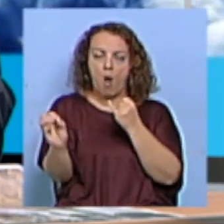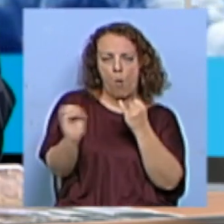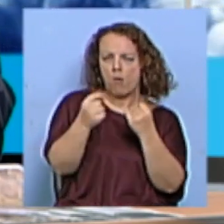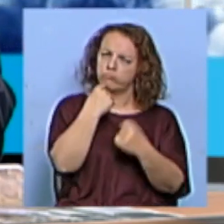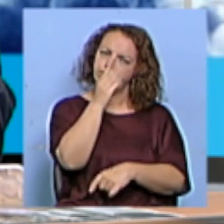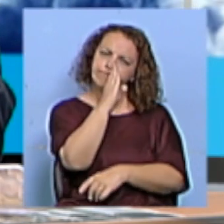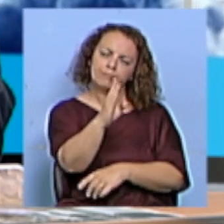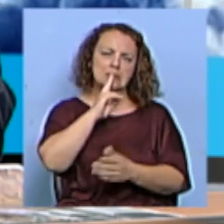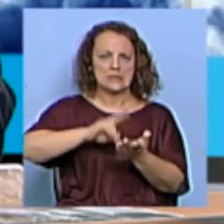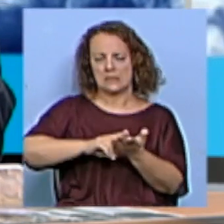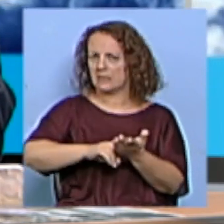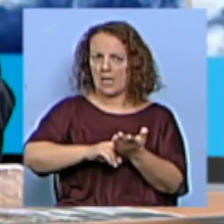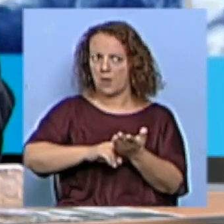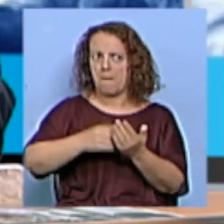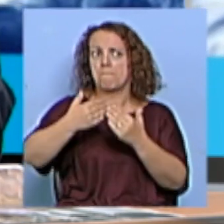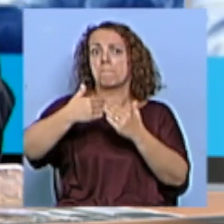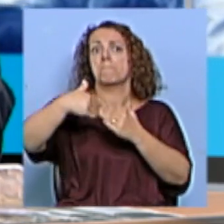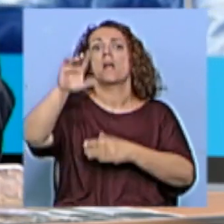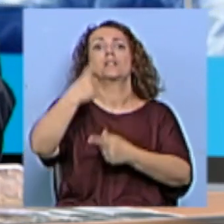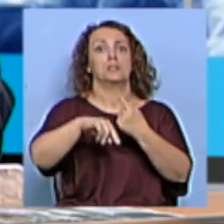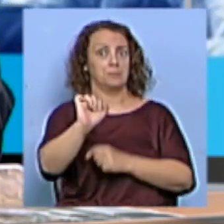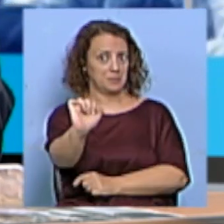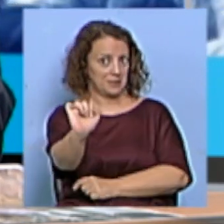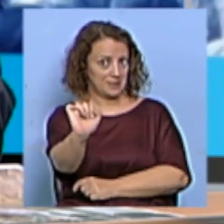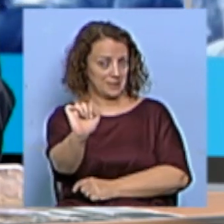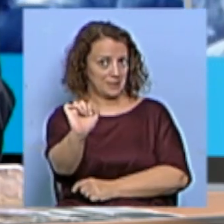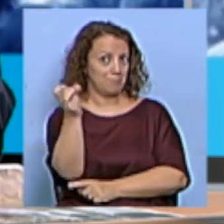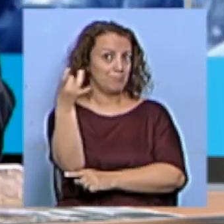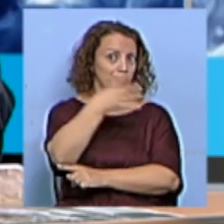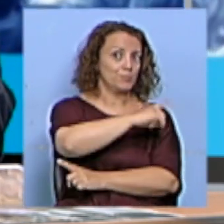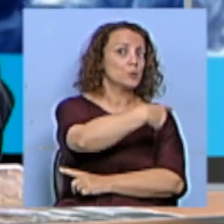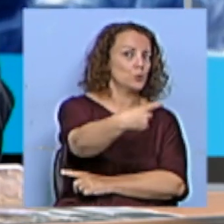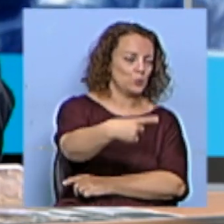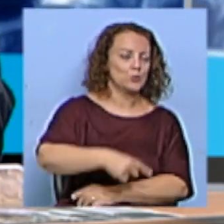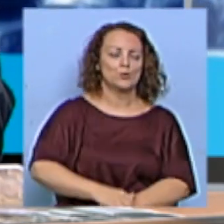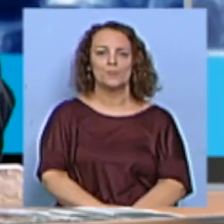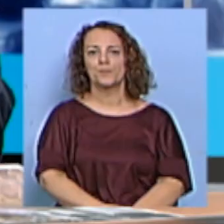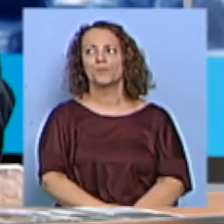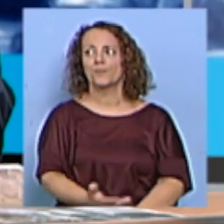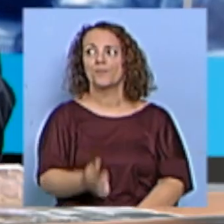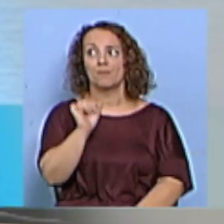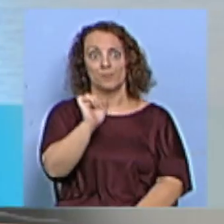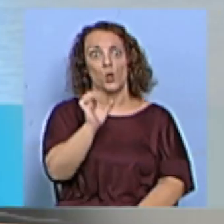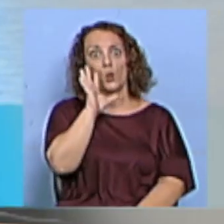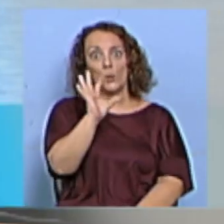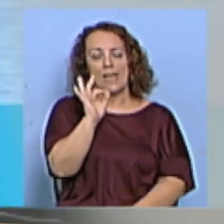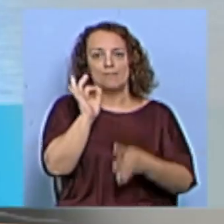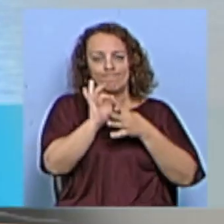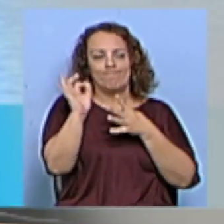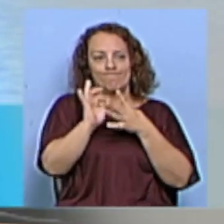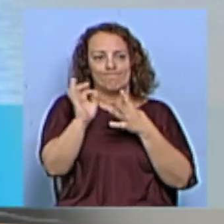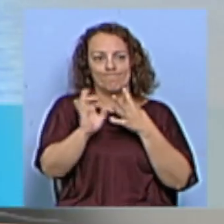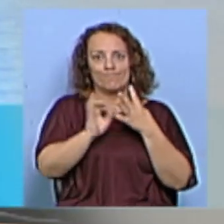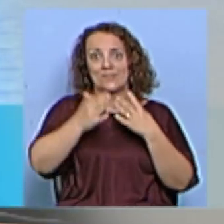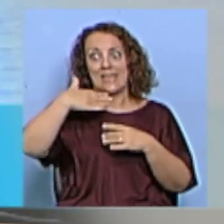sincero, mais para si do que provavelmente para os outros, estas pessoas. Cuidados a ter, sem dúvida, por algumas